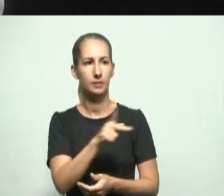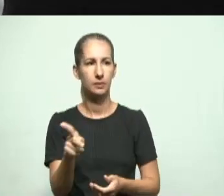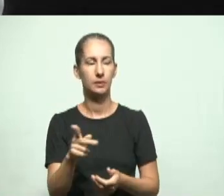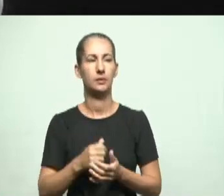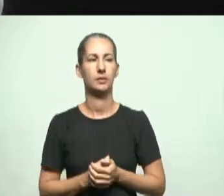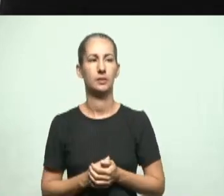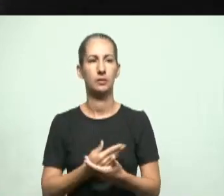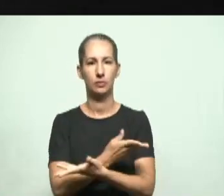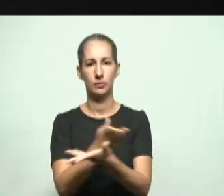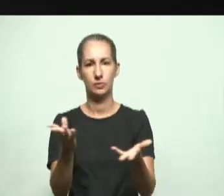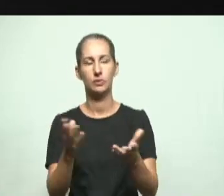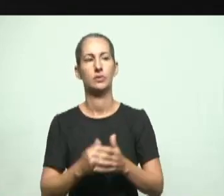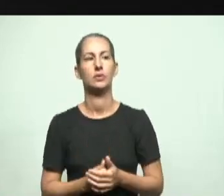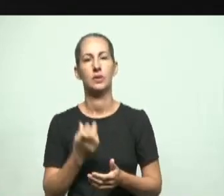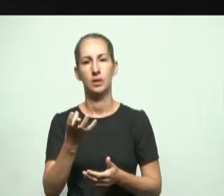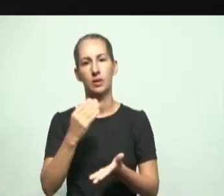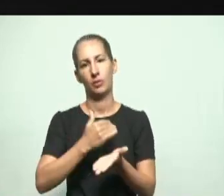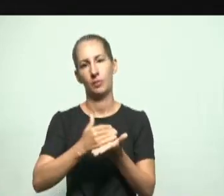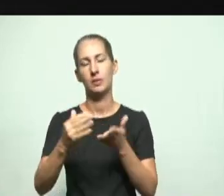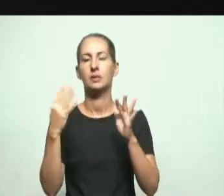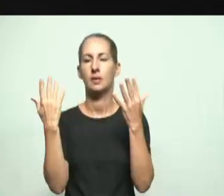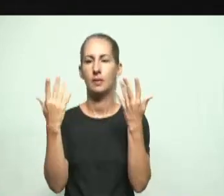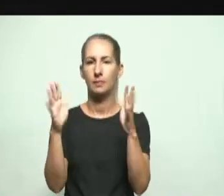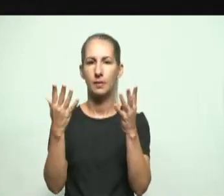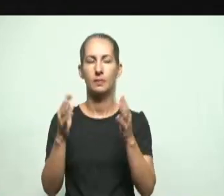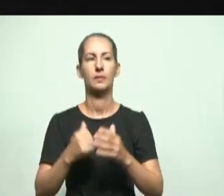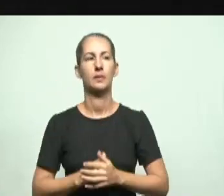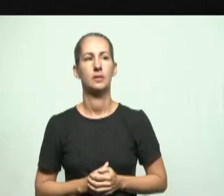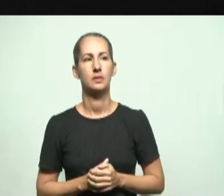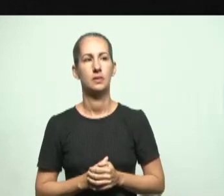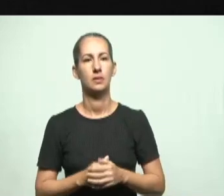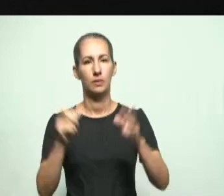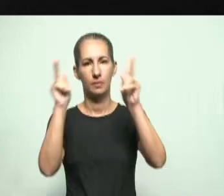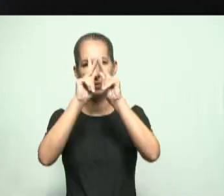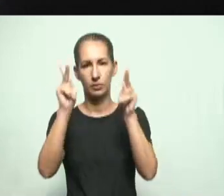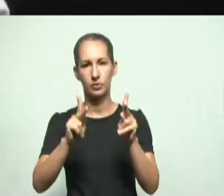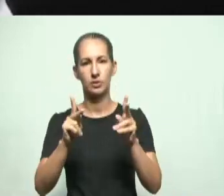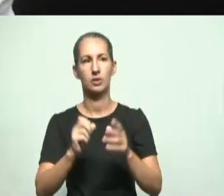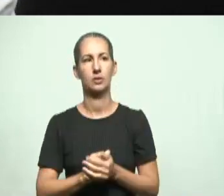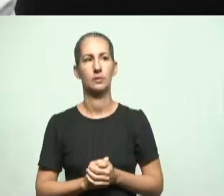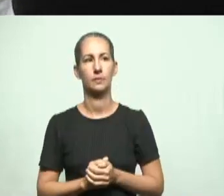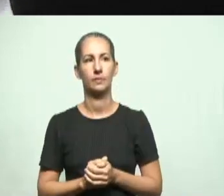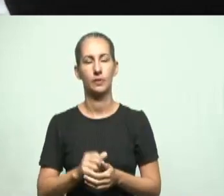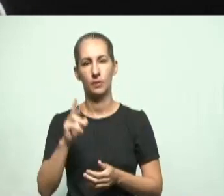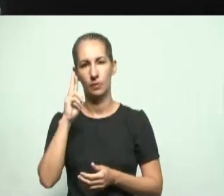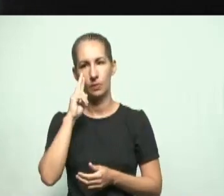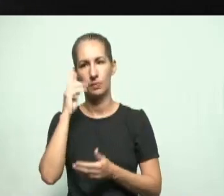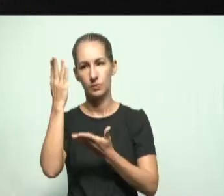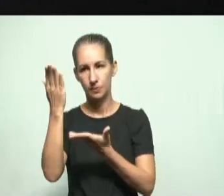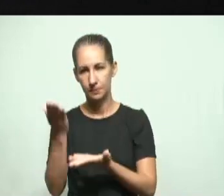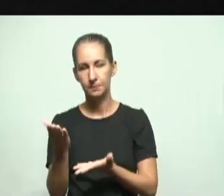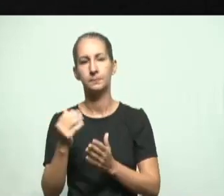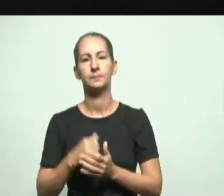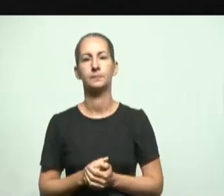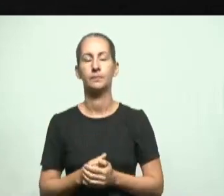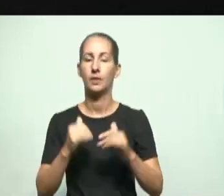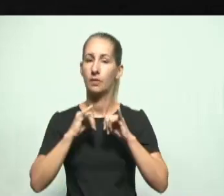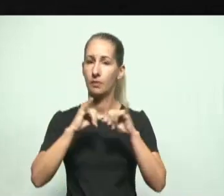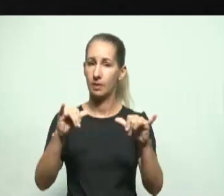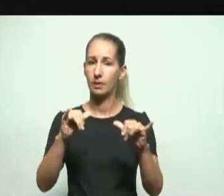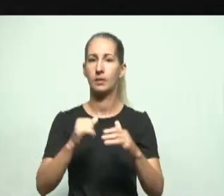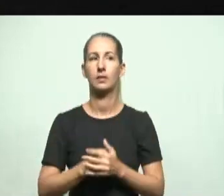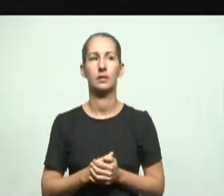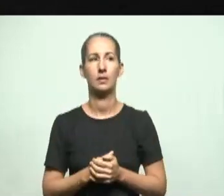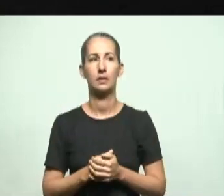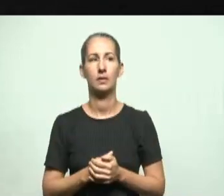dia a todos os colegas. Queria começar parabenizando o projeto de autoria do vereador Robson Carvalho. Dizer que,